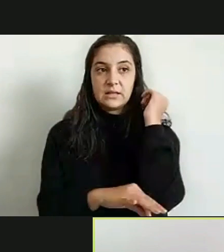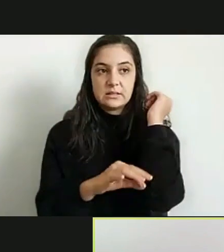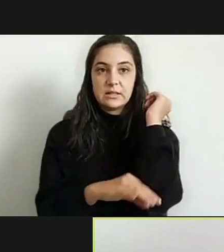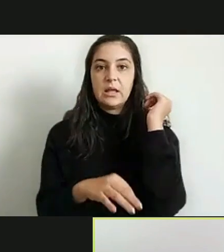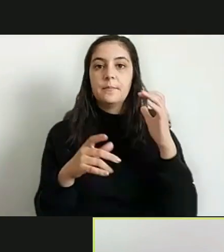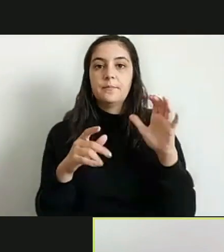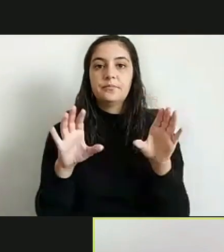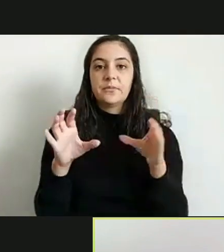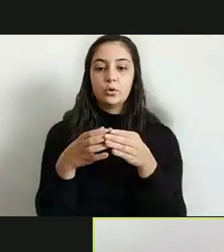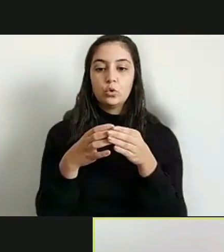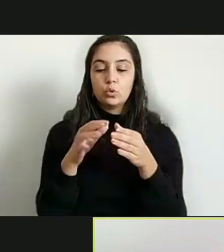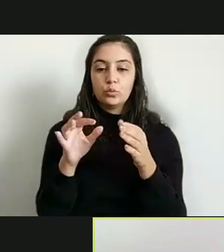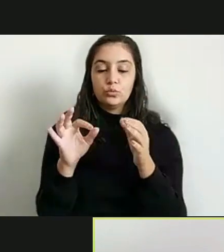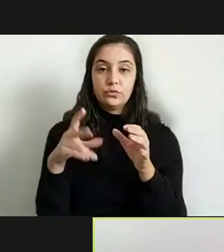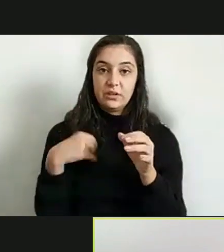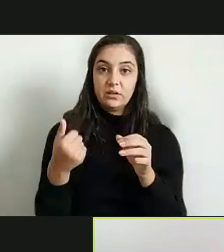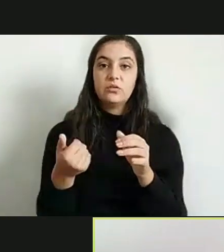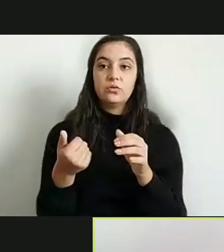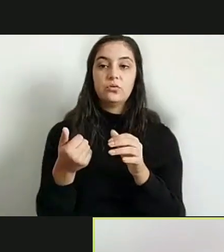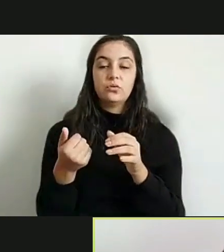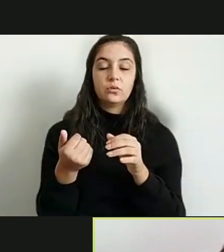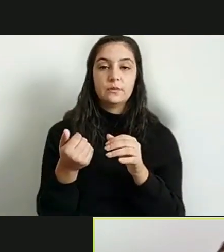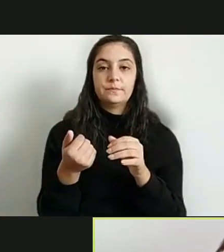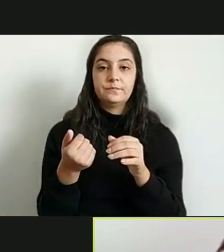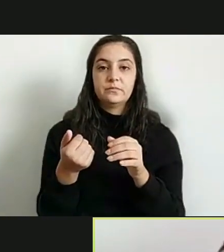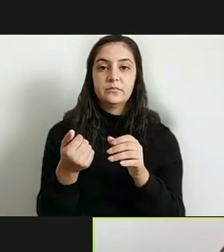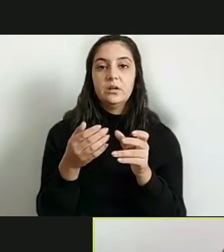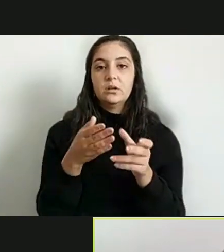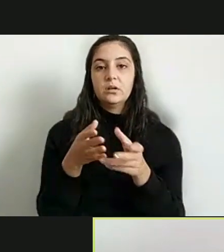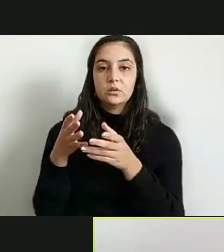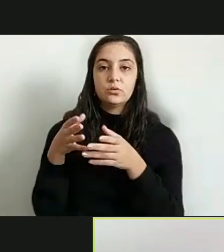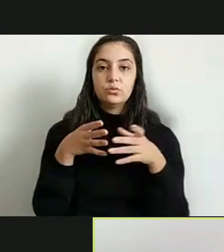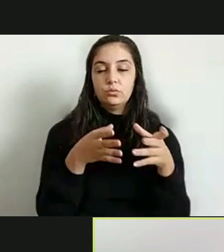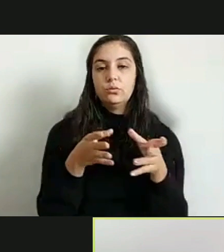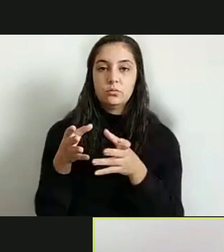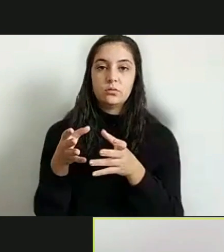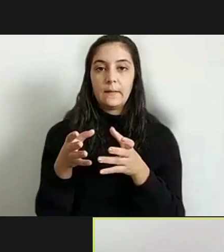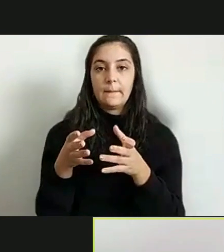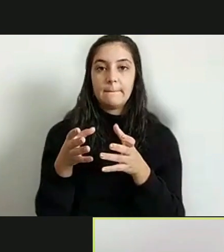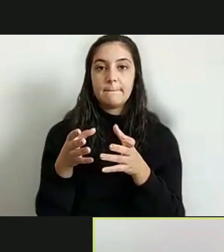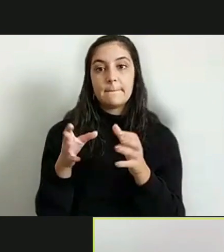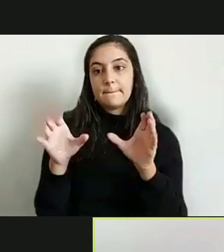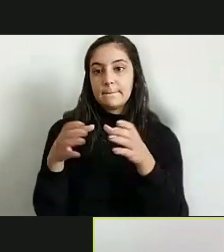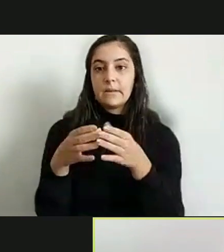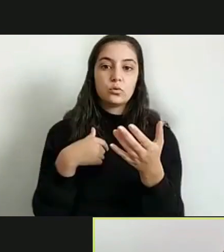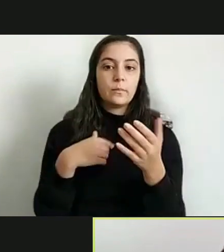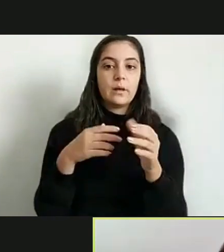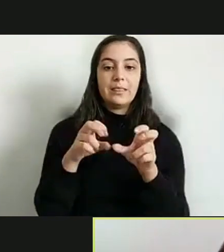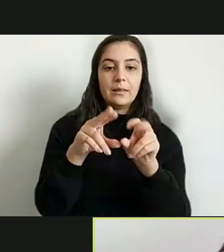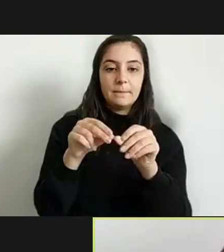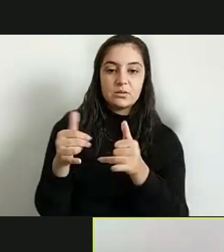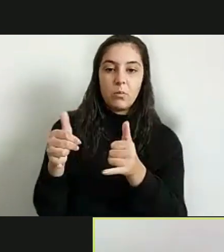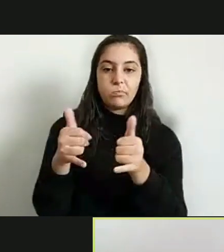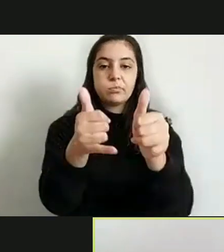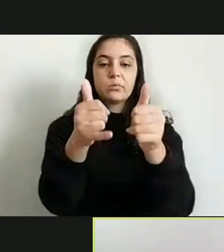brigadas verdes que ajudam as autarquias a fazer campanhas de limpeza no território, padrinhos